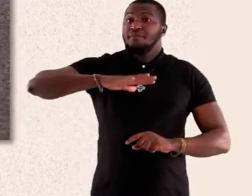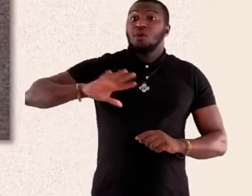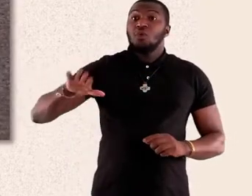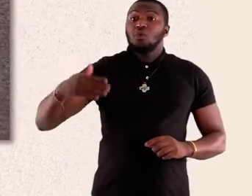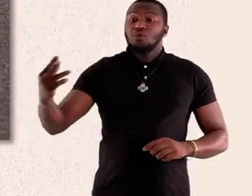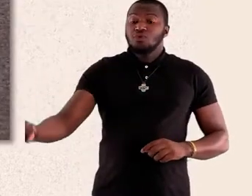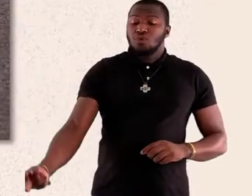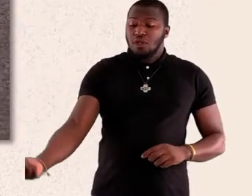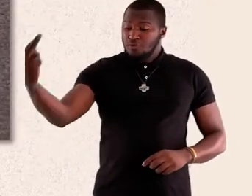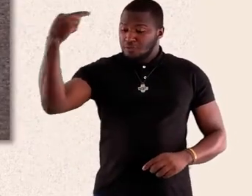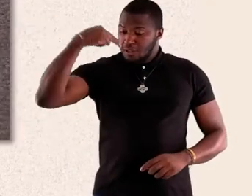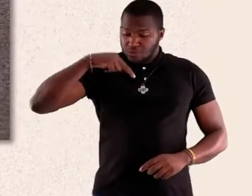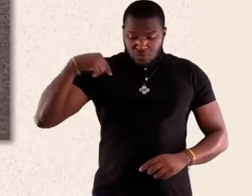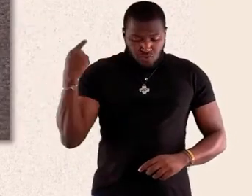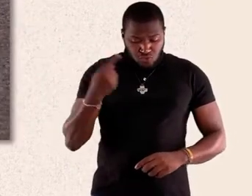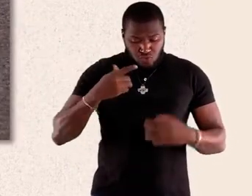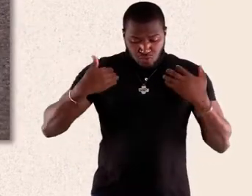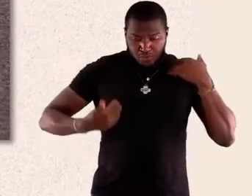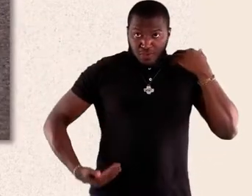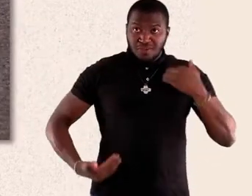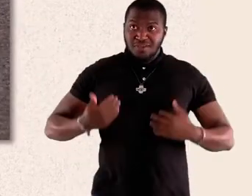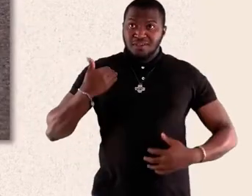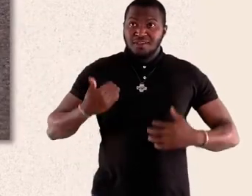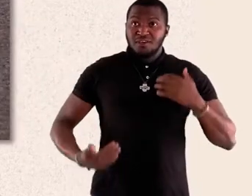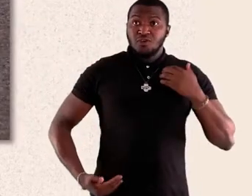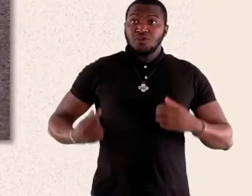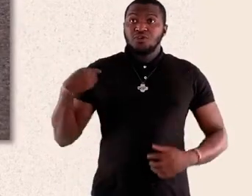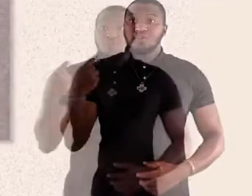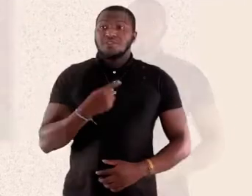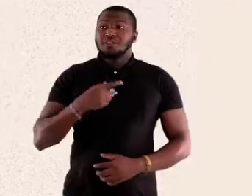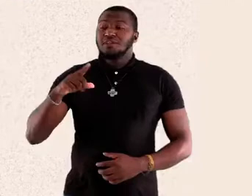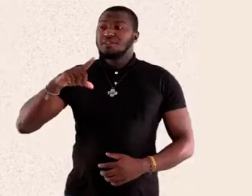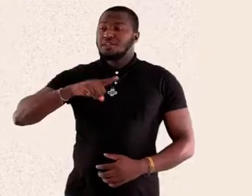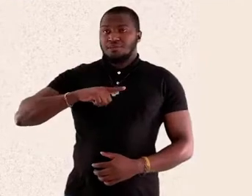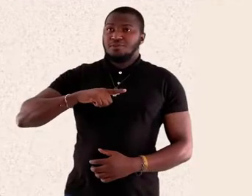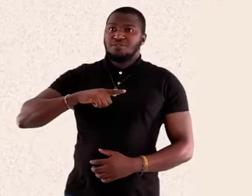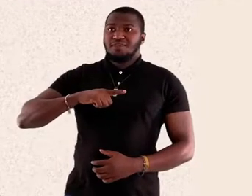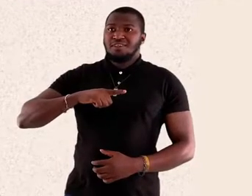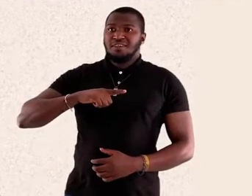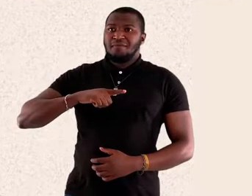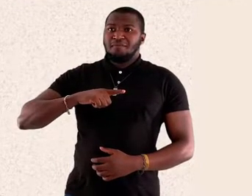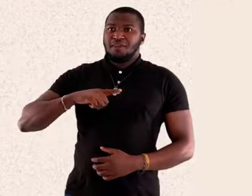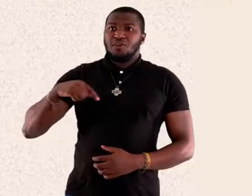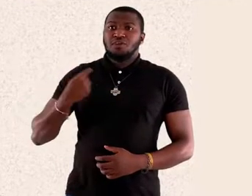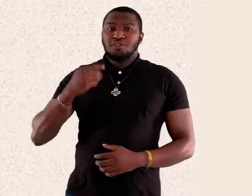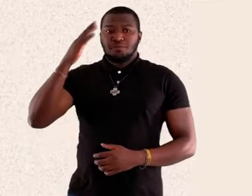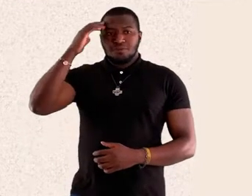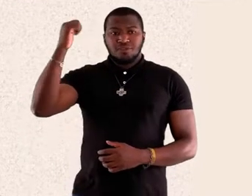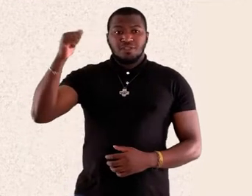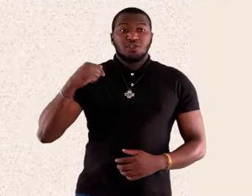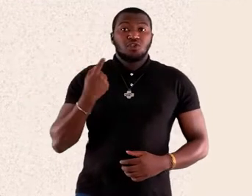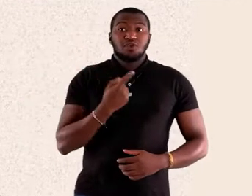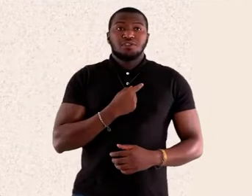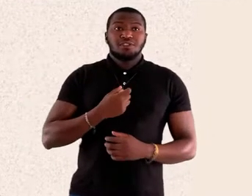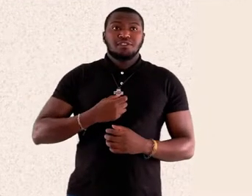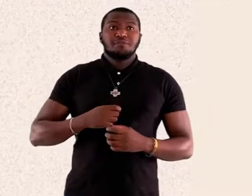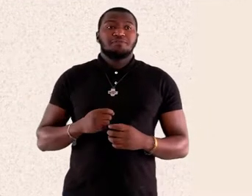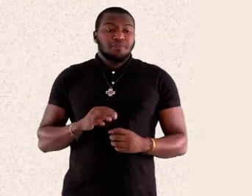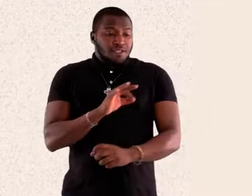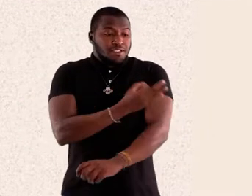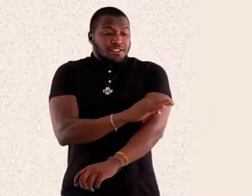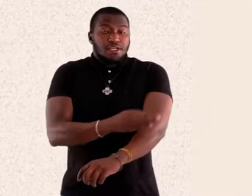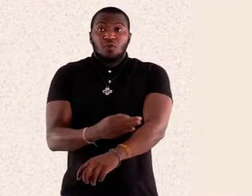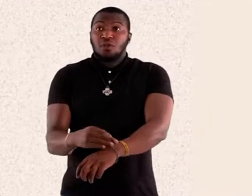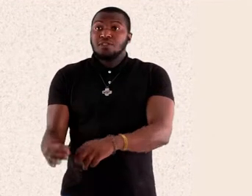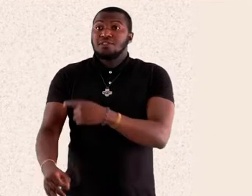nosso corpo físico e nós temos a a gente sabe que as nossas células por